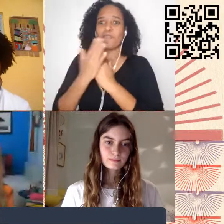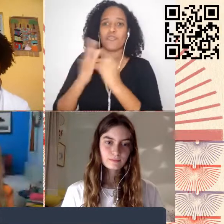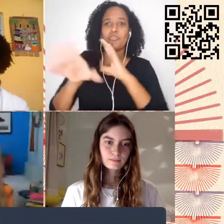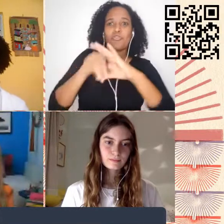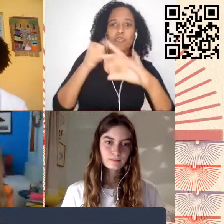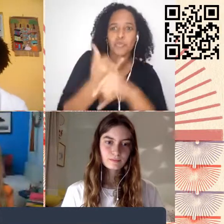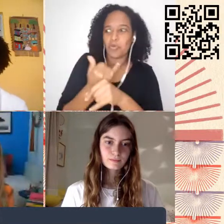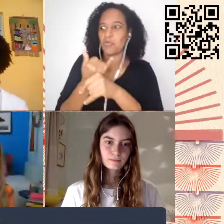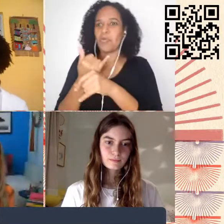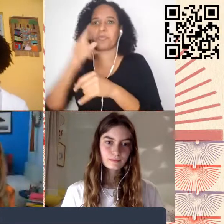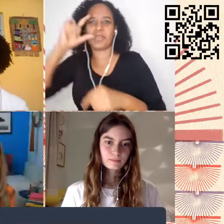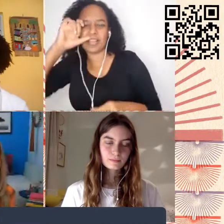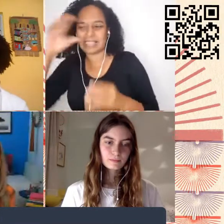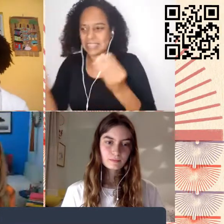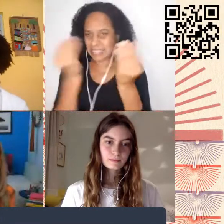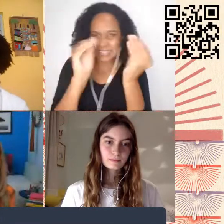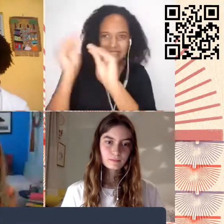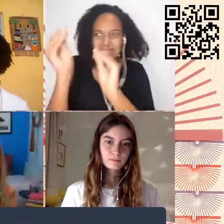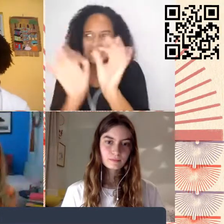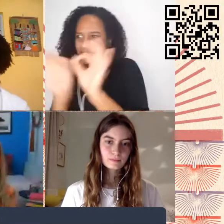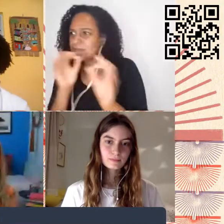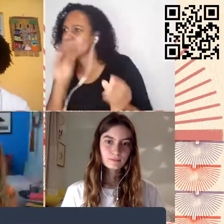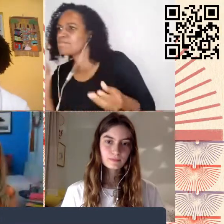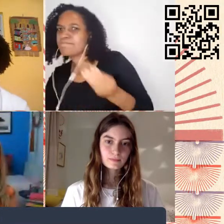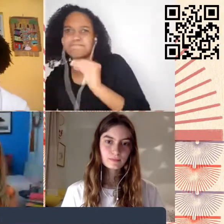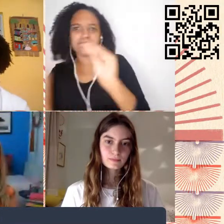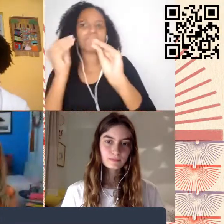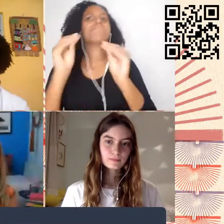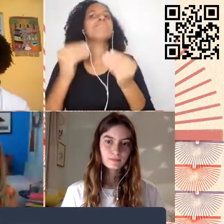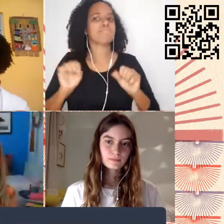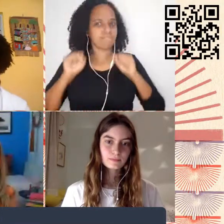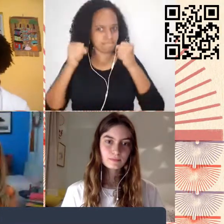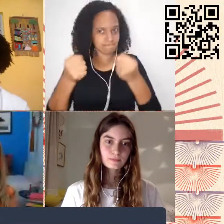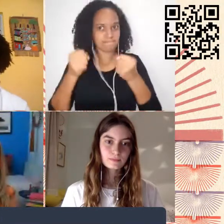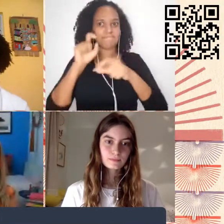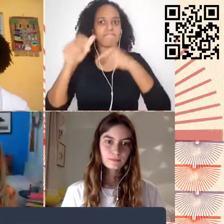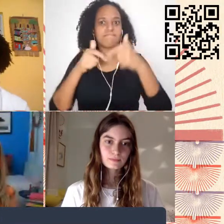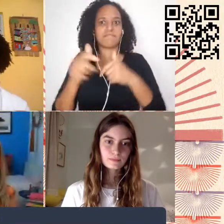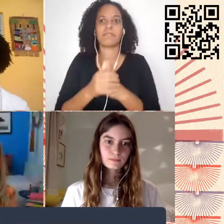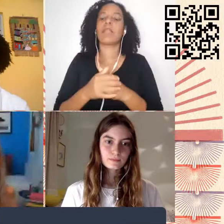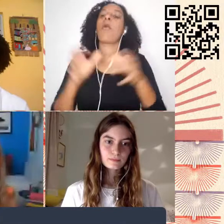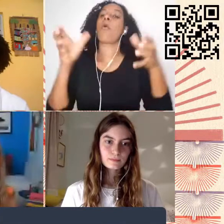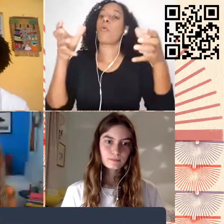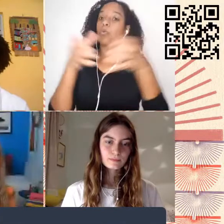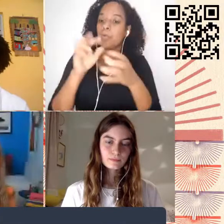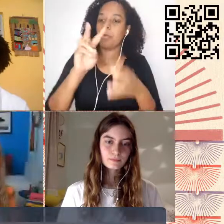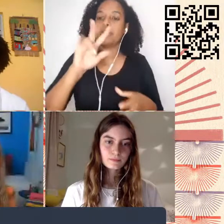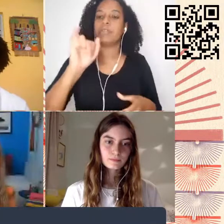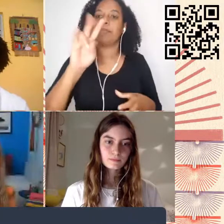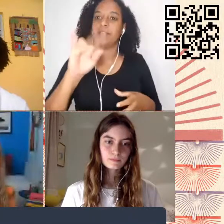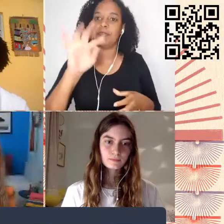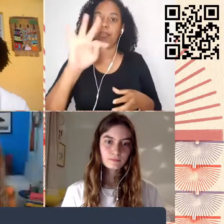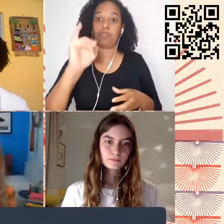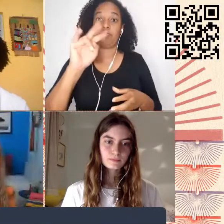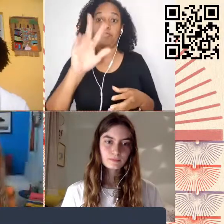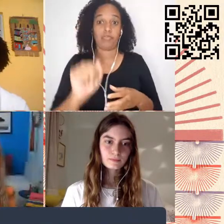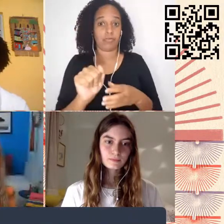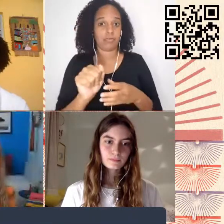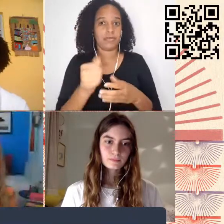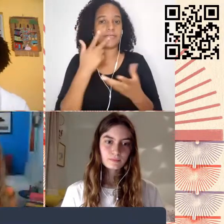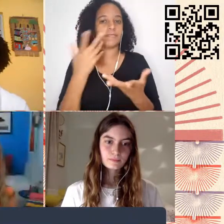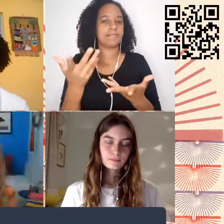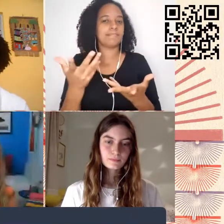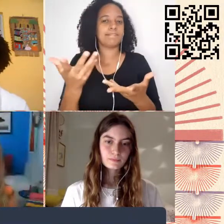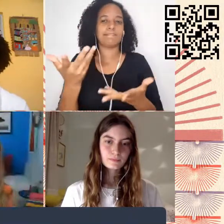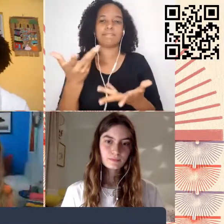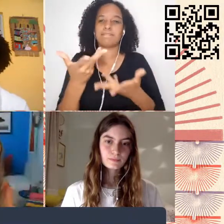também exige muito, e a equipe do Vivativa, que está aí